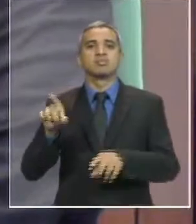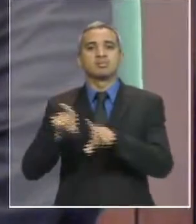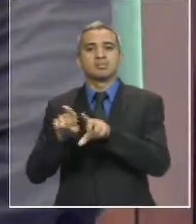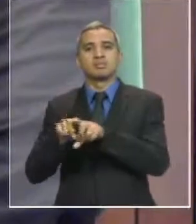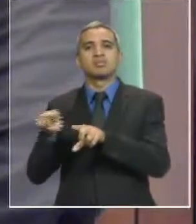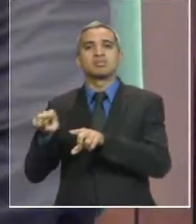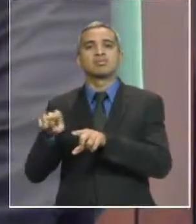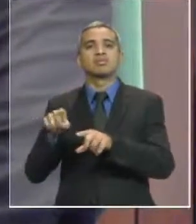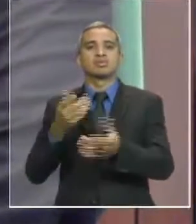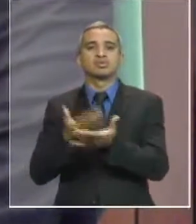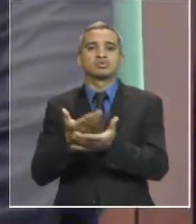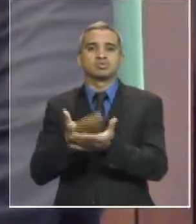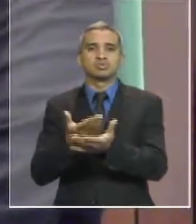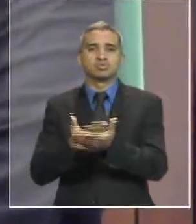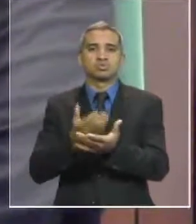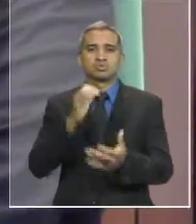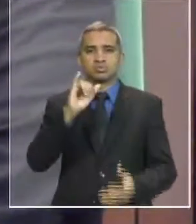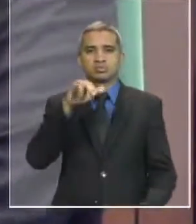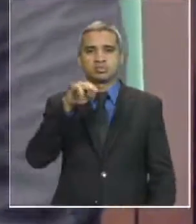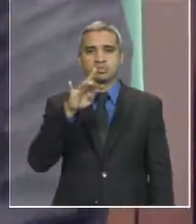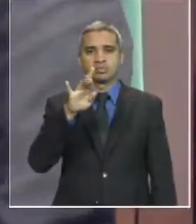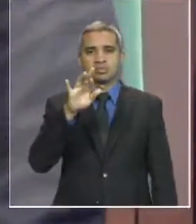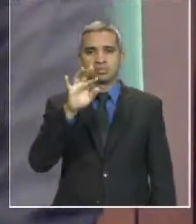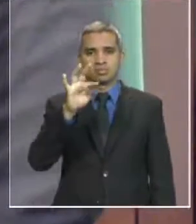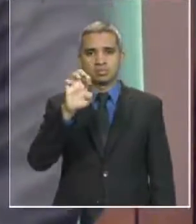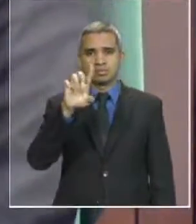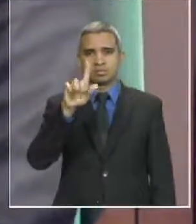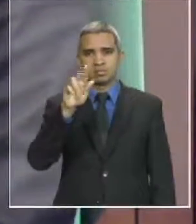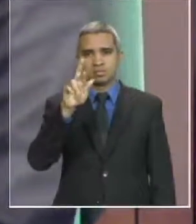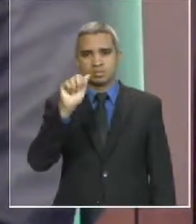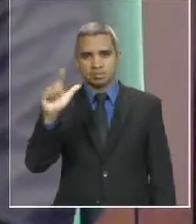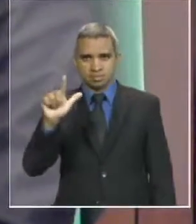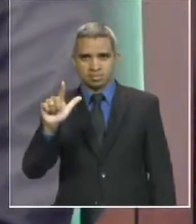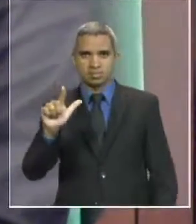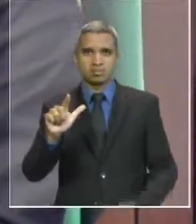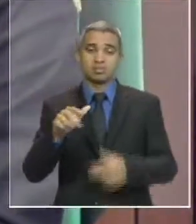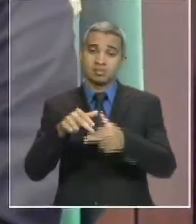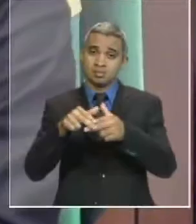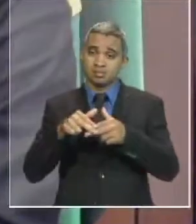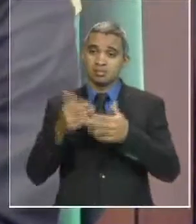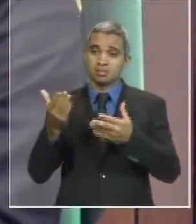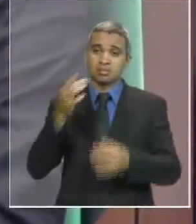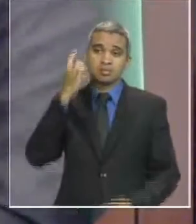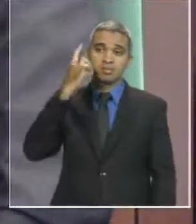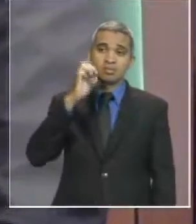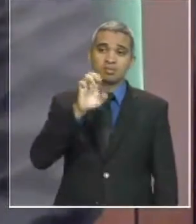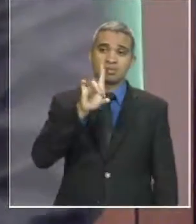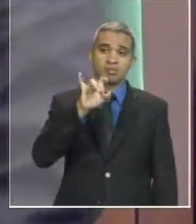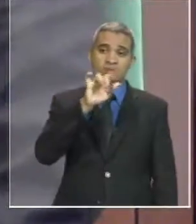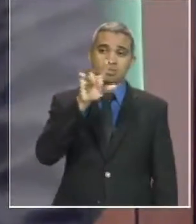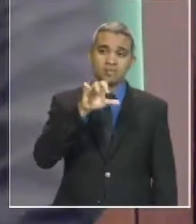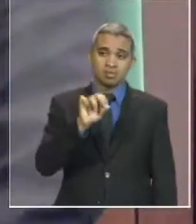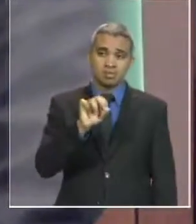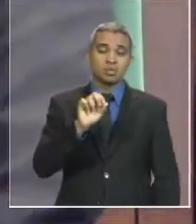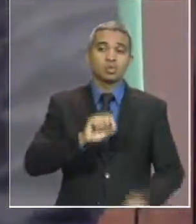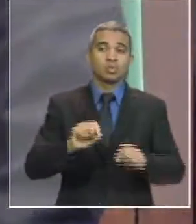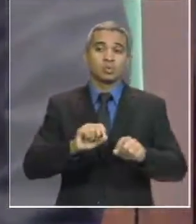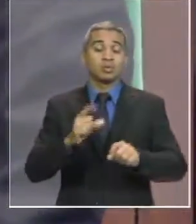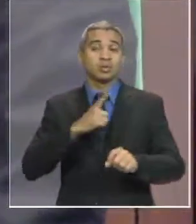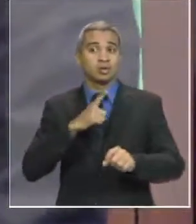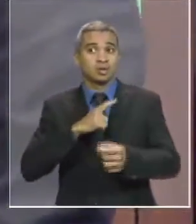aí, deputada Edilácio, isso causa nervosismo, isso causa